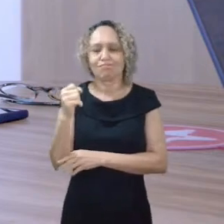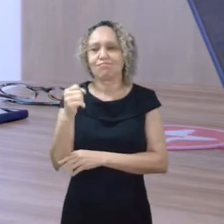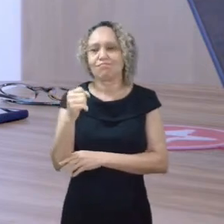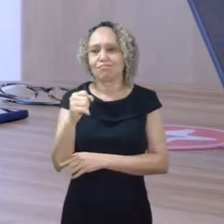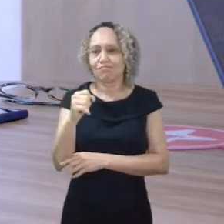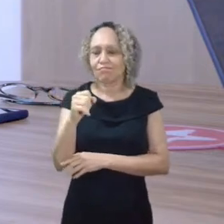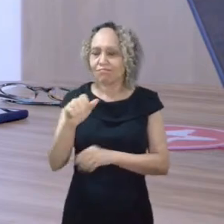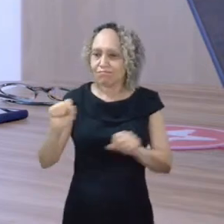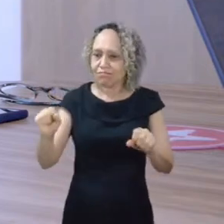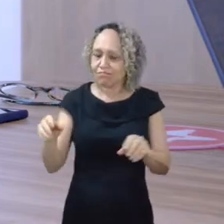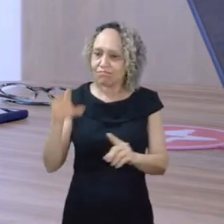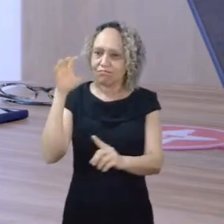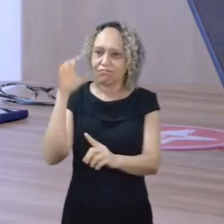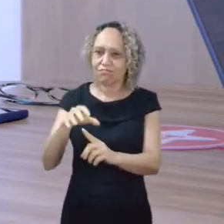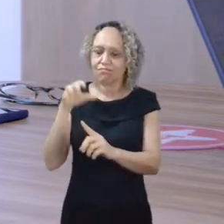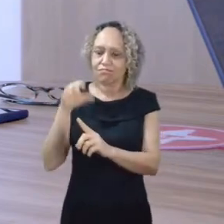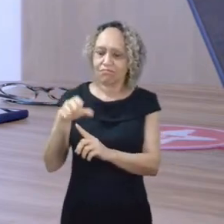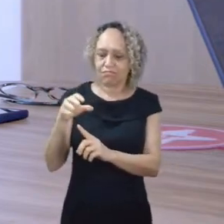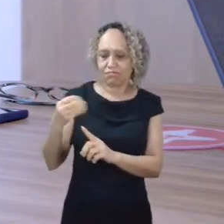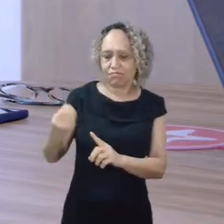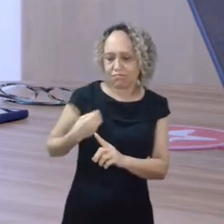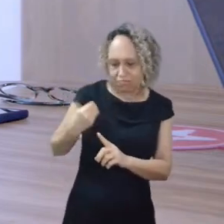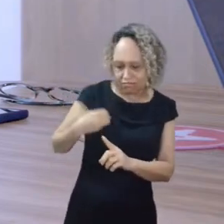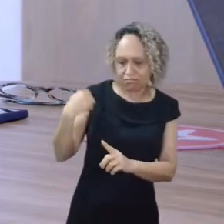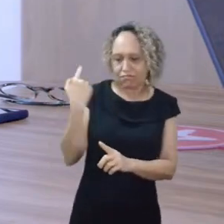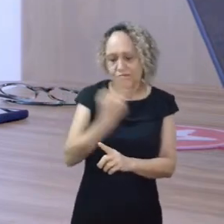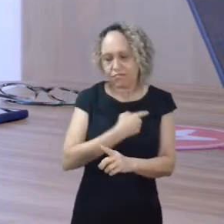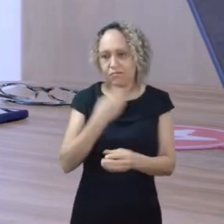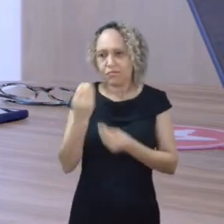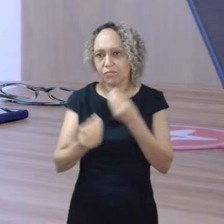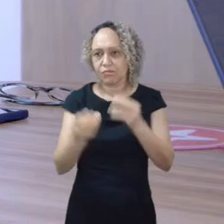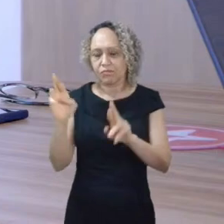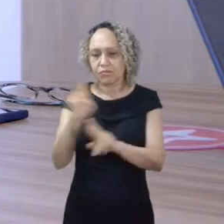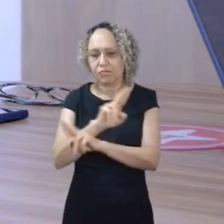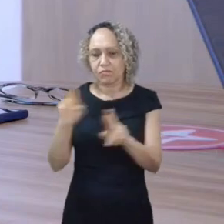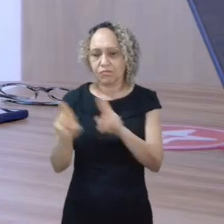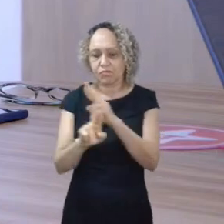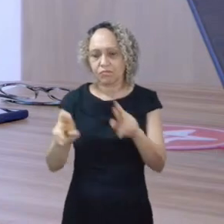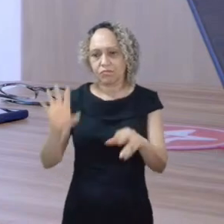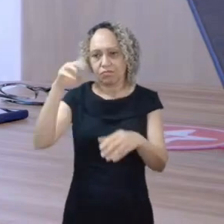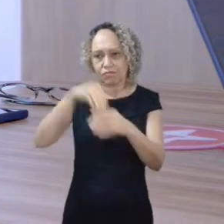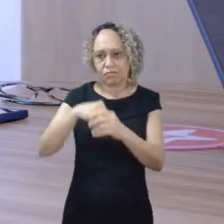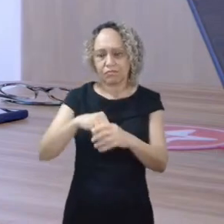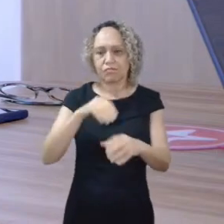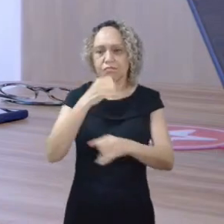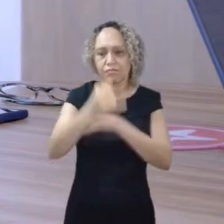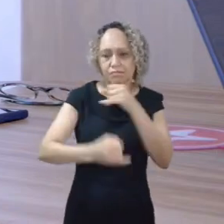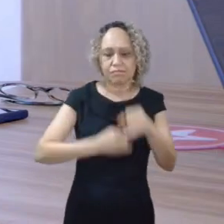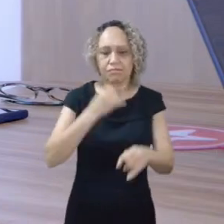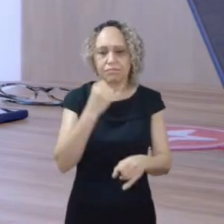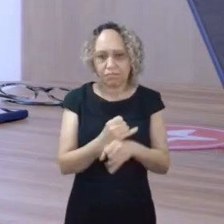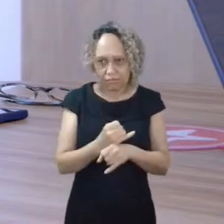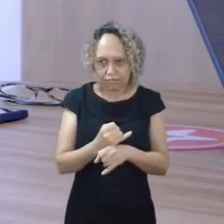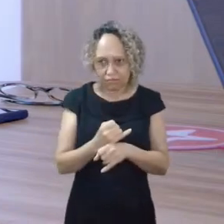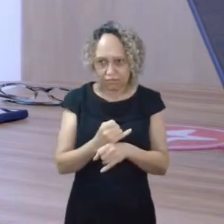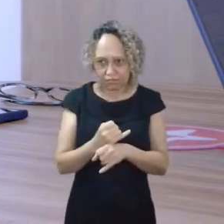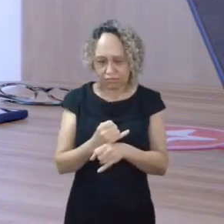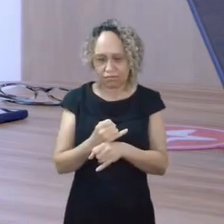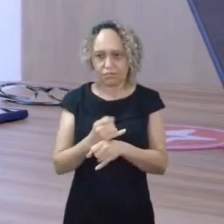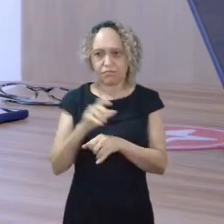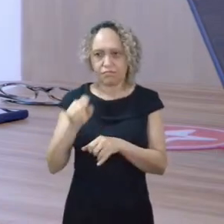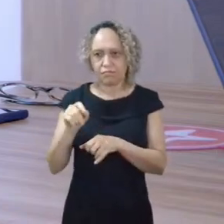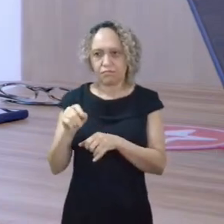se relaciona na internet. Eu tenho certeza que, a partir das decisões que vão ser proferidas nessas ações e nesses